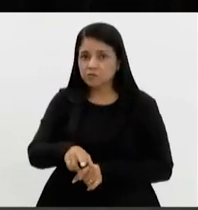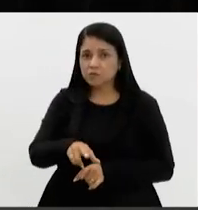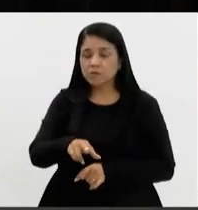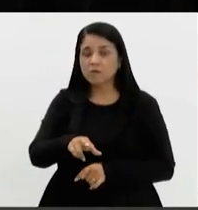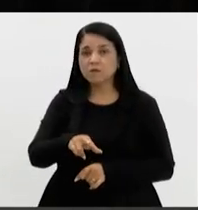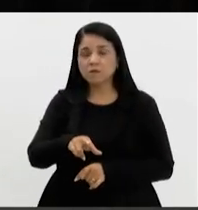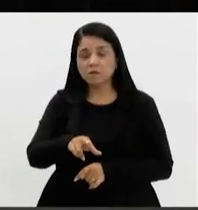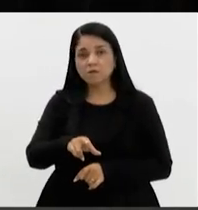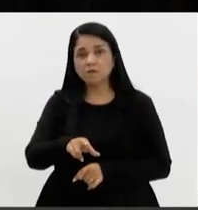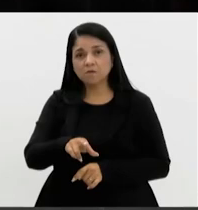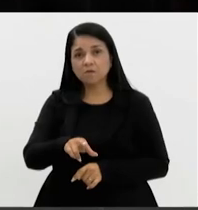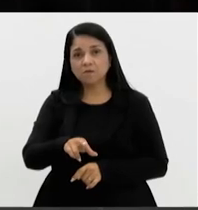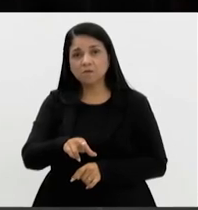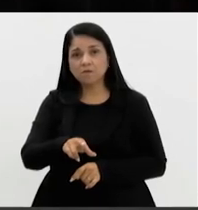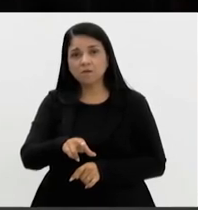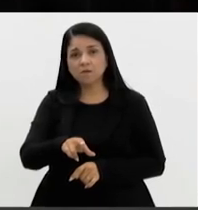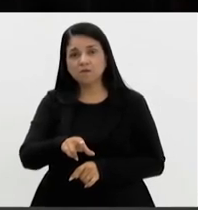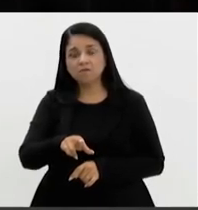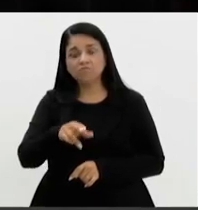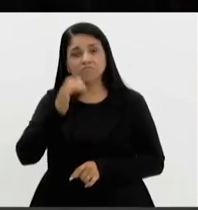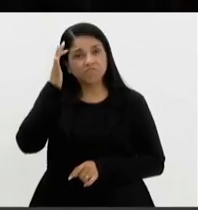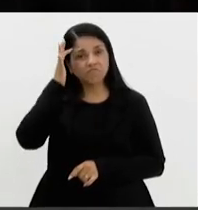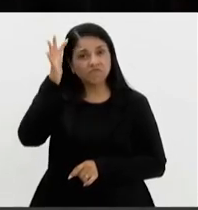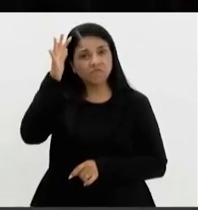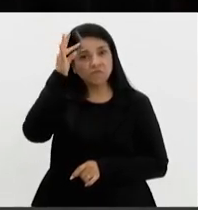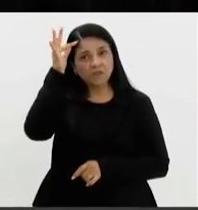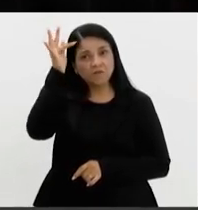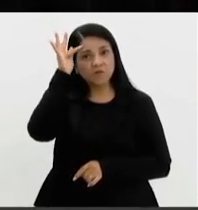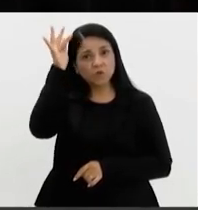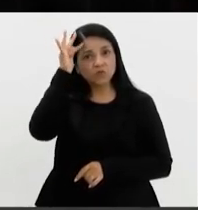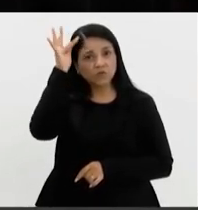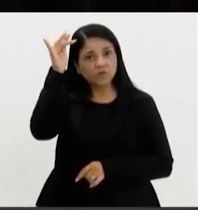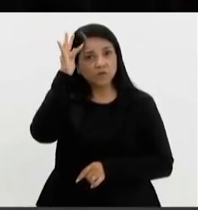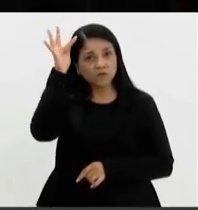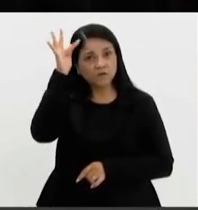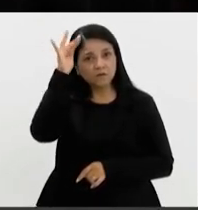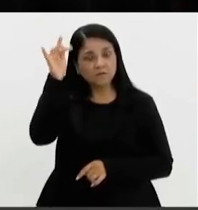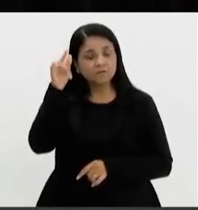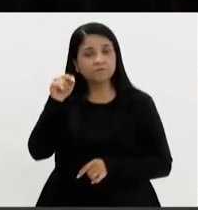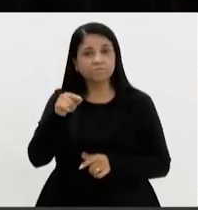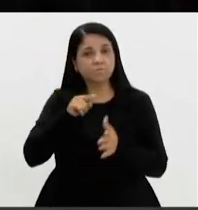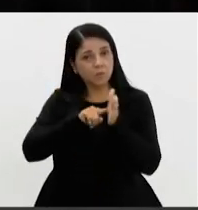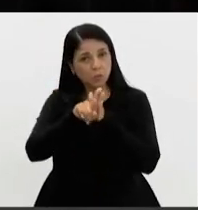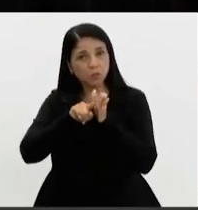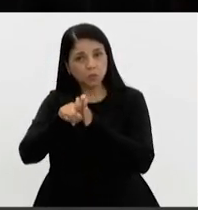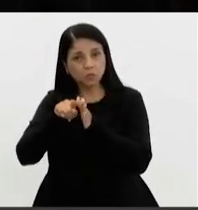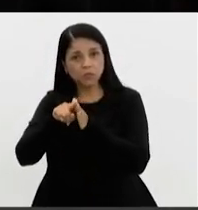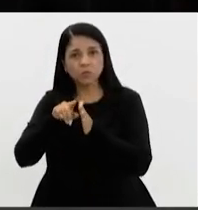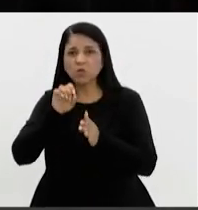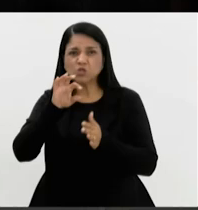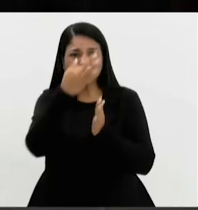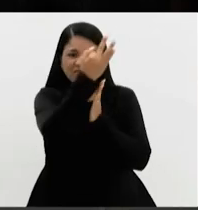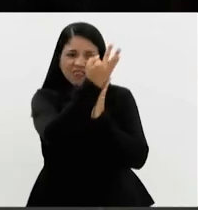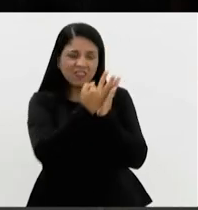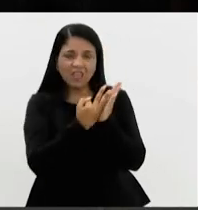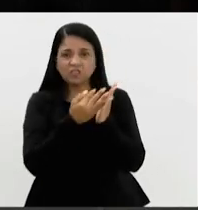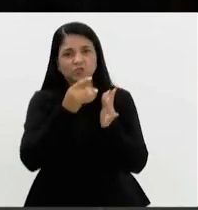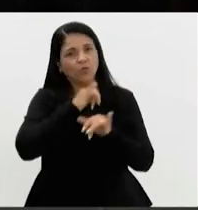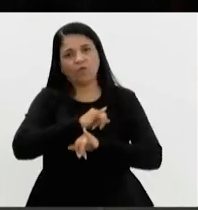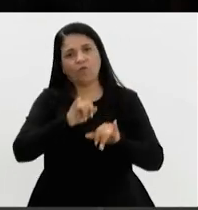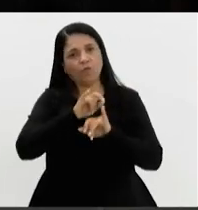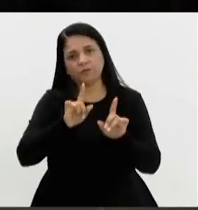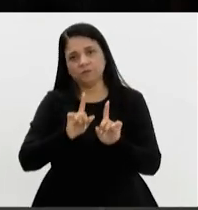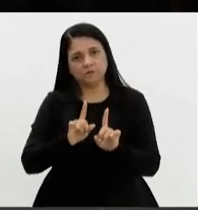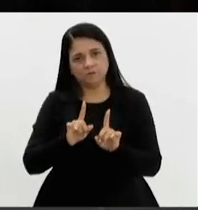questionamentos eh filosóficos então ele não é só um Cil de textos e informações